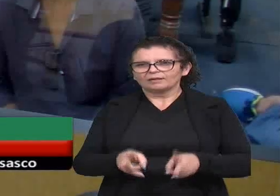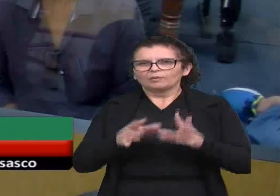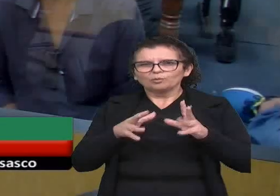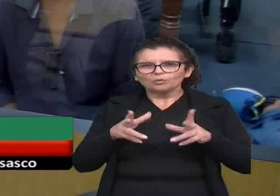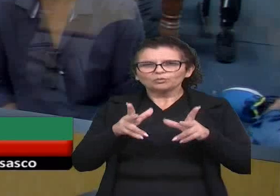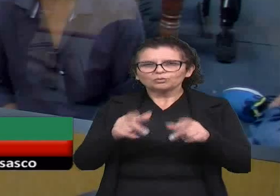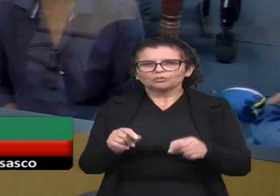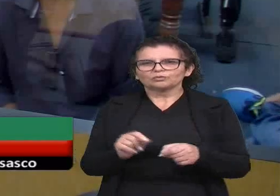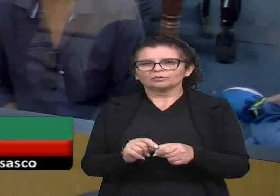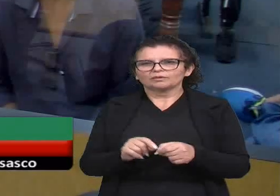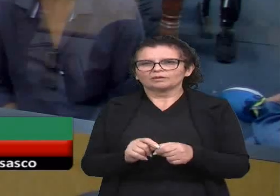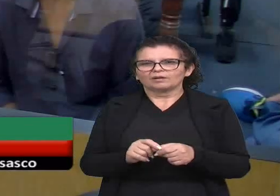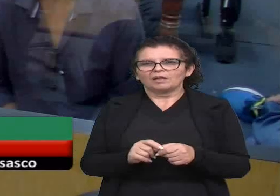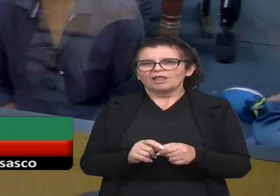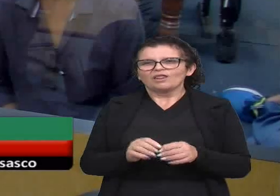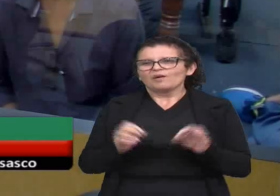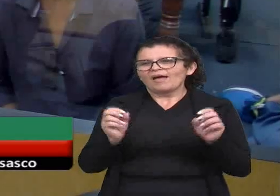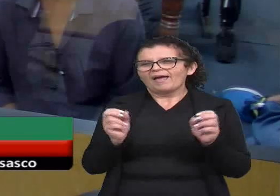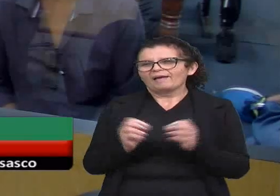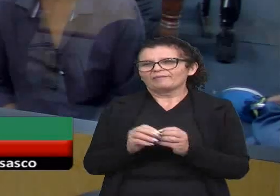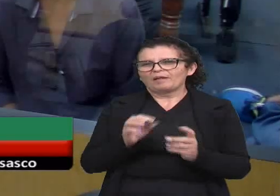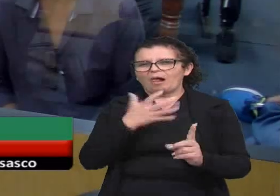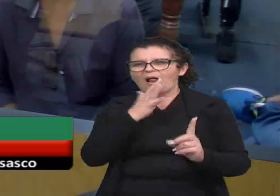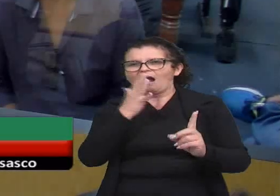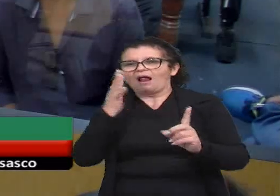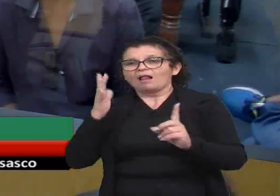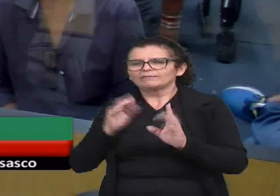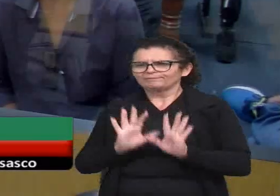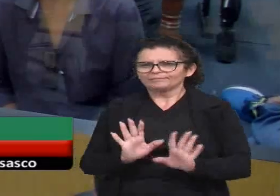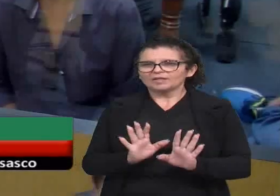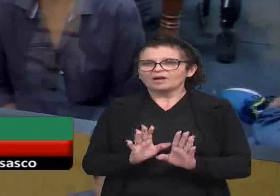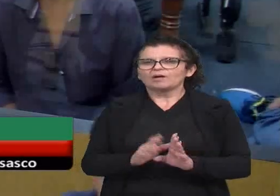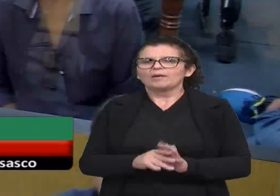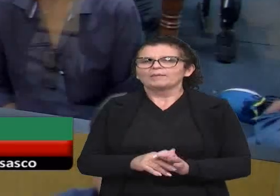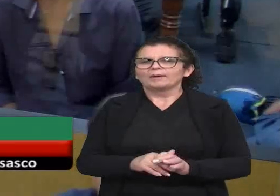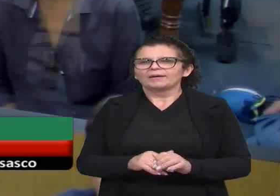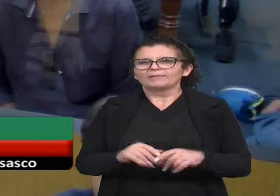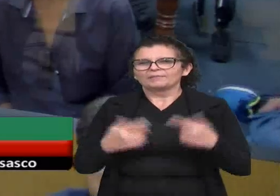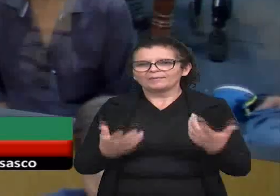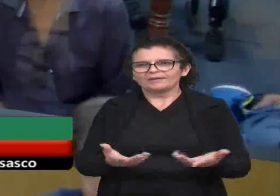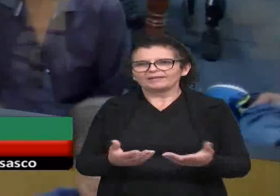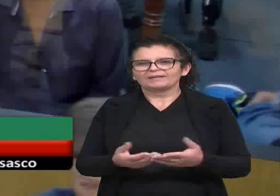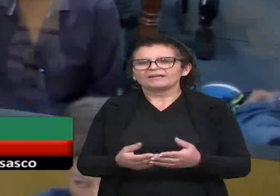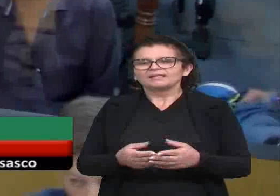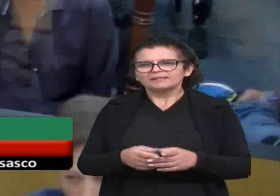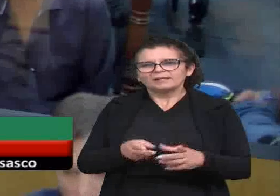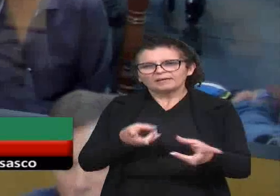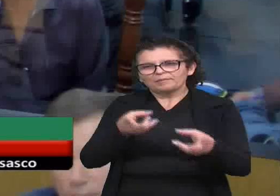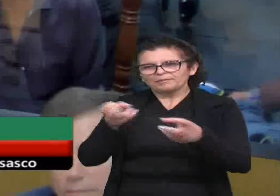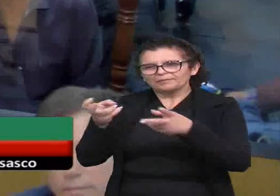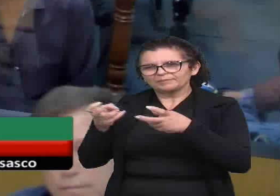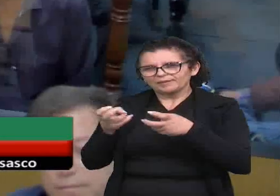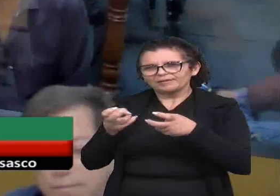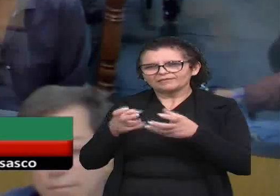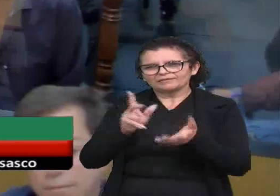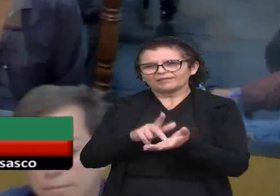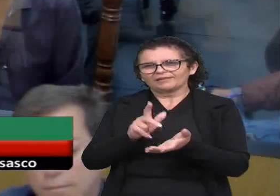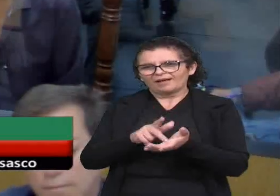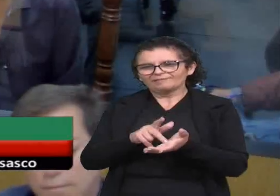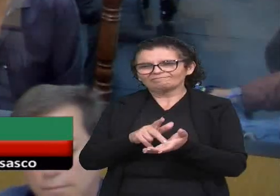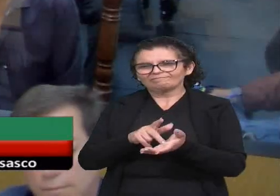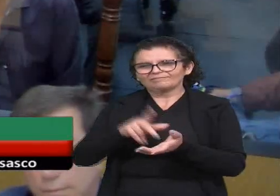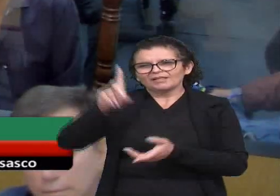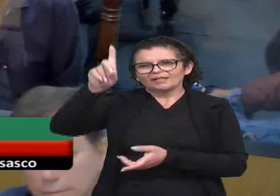fez. E não é enchendo confete, porque você não precisa disso, e nem a gente em falar assim. Mas é verdadeiro, tá bom? Então, que